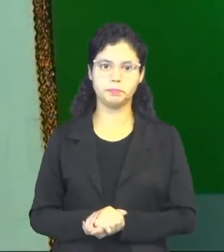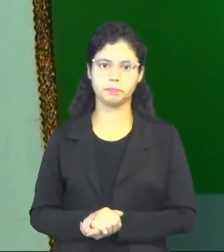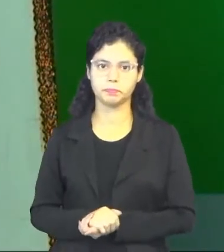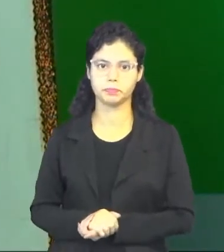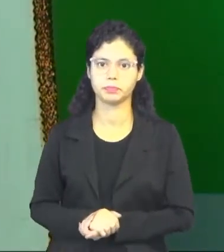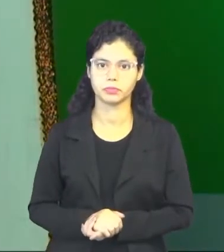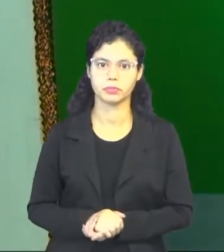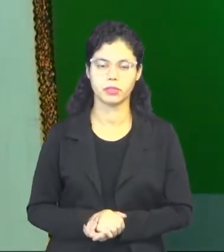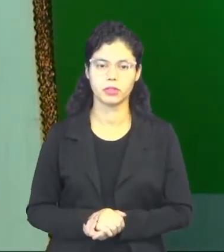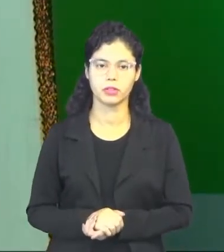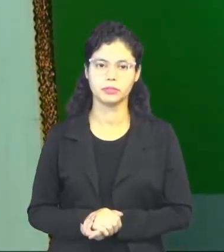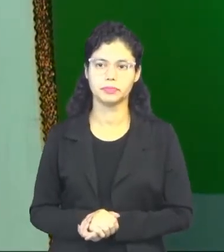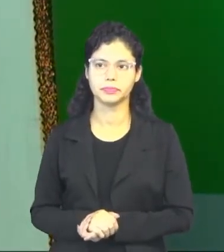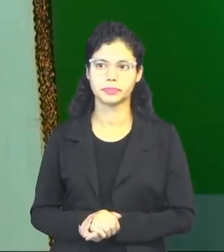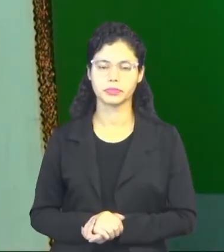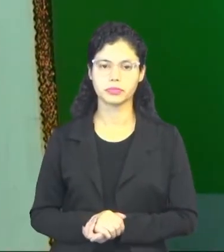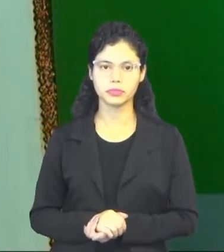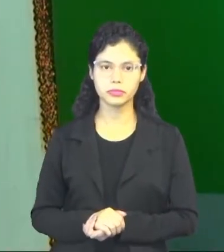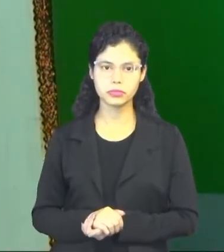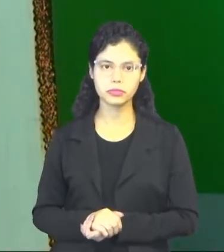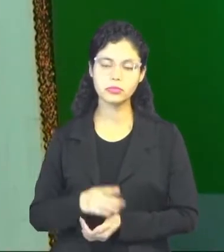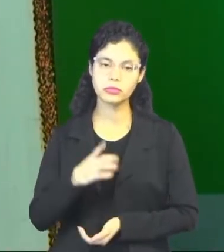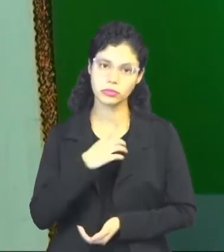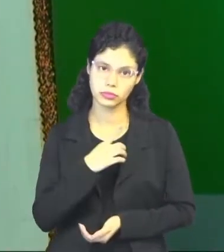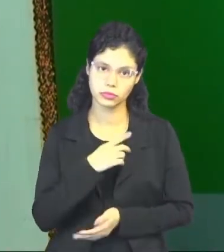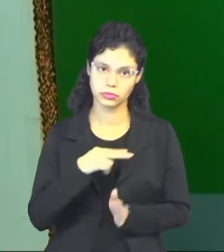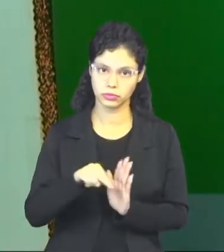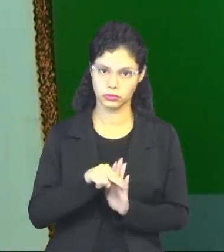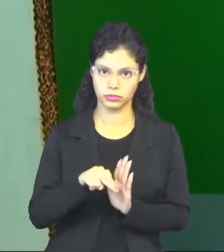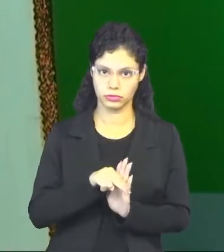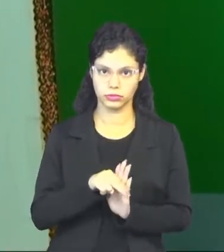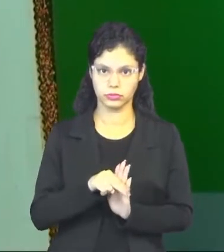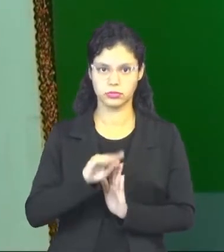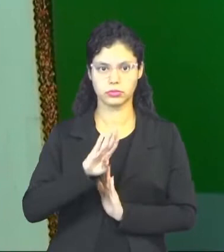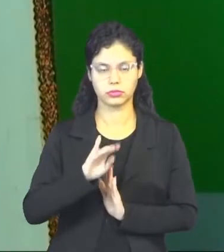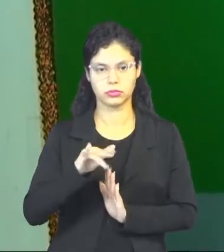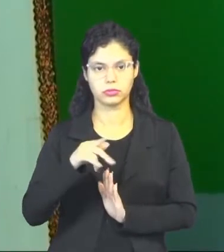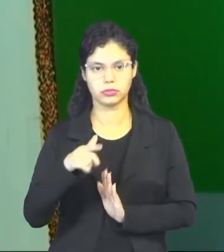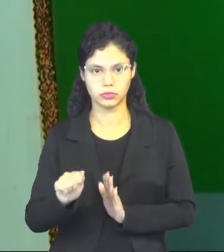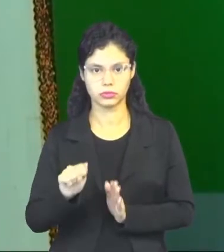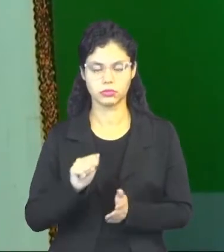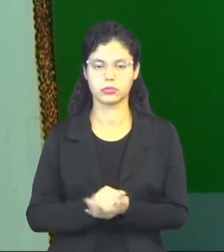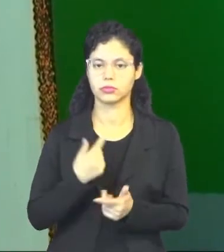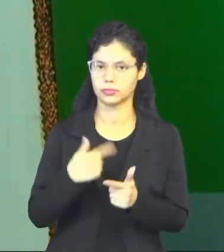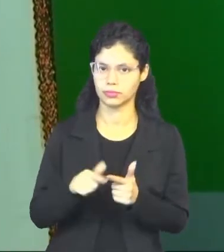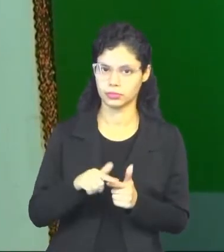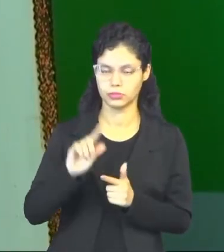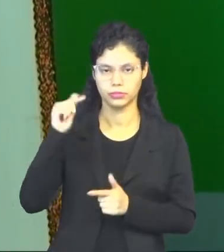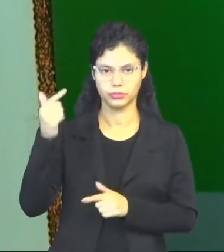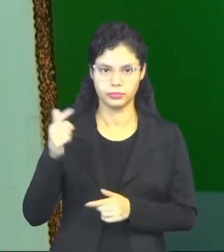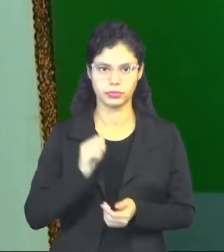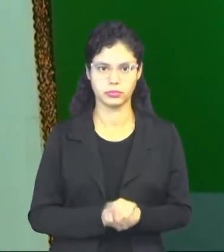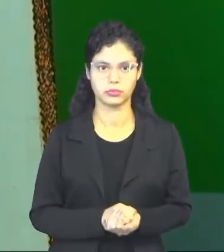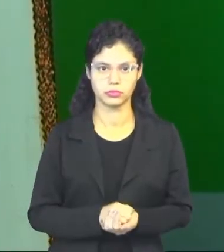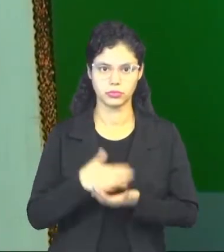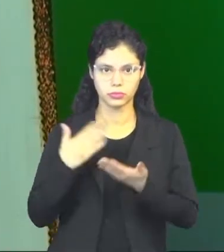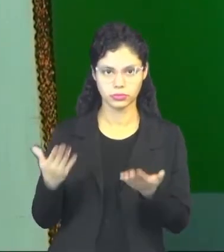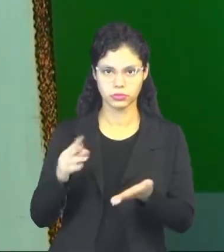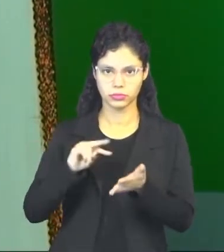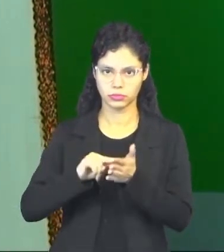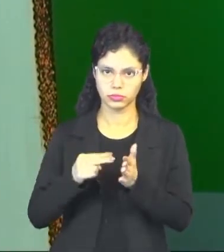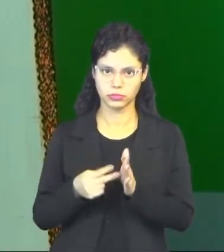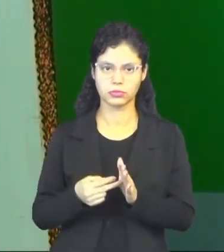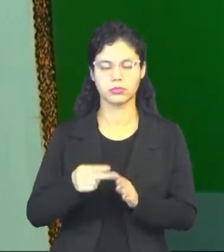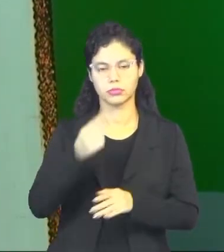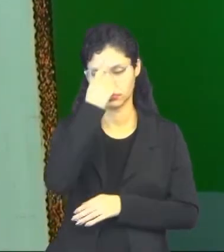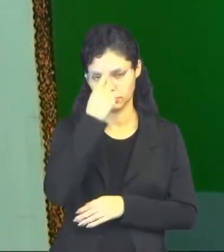um mau aluno. Né? Tá tirando nota baixa, então ele é um mau aluno, tá tendo algum problema lá. Então, isso foi a